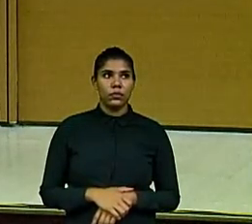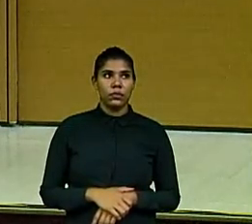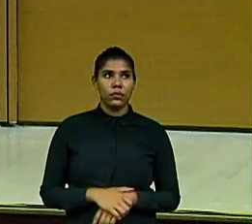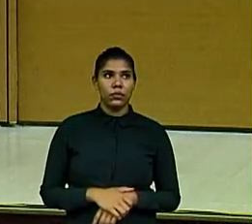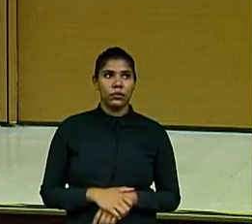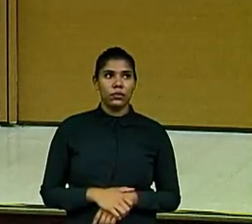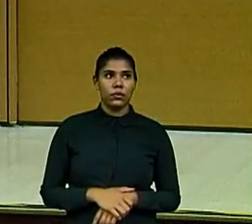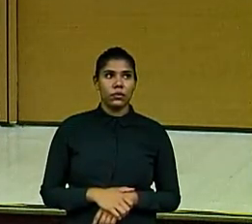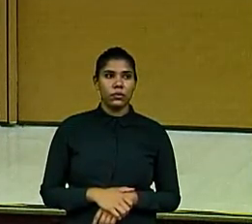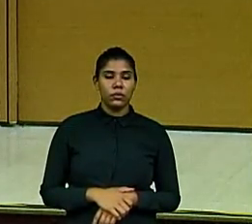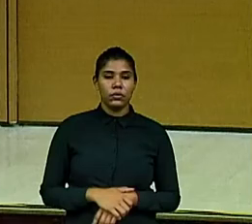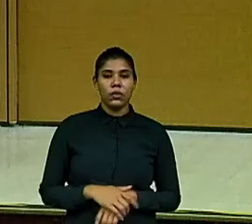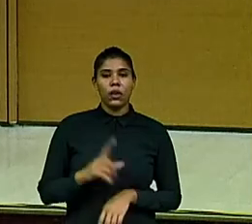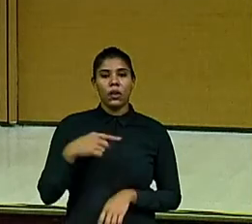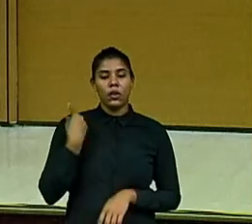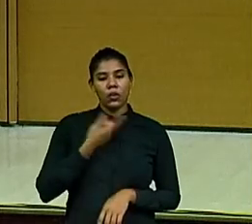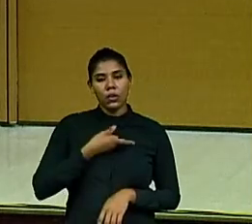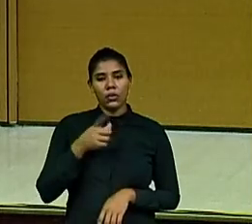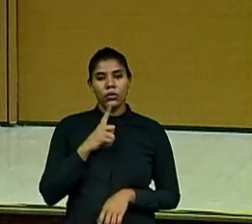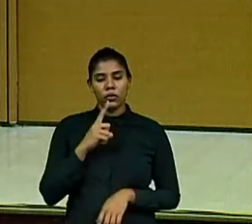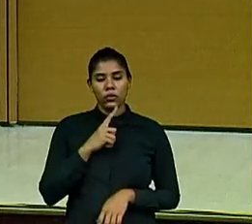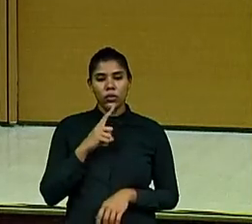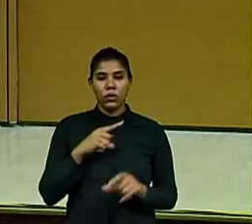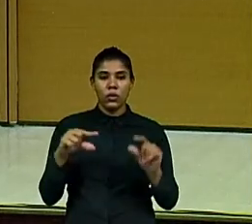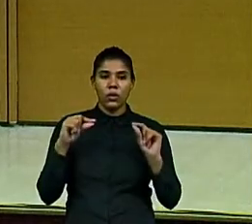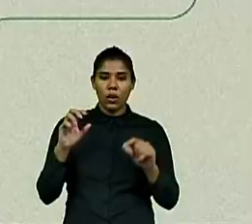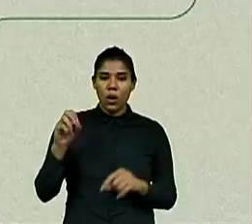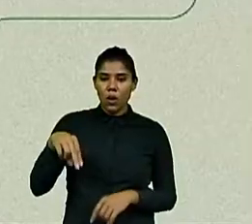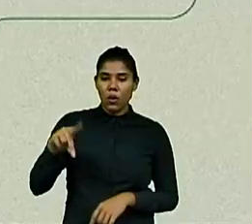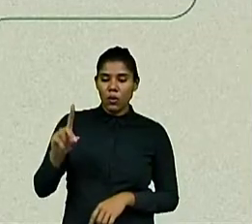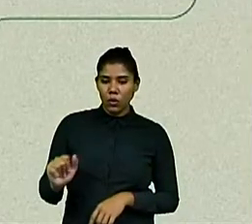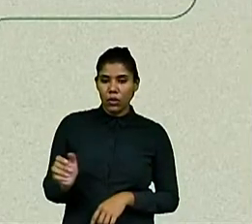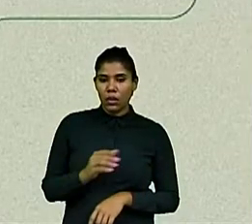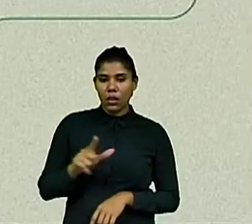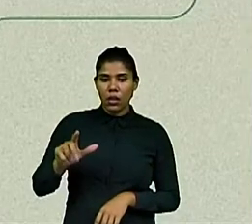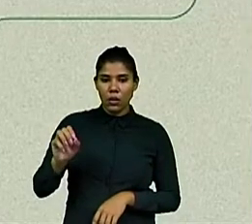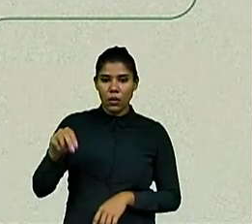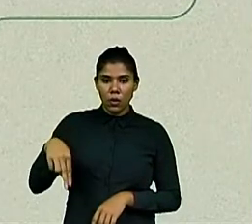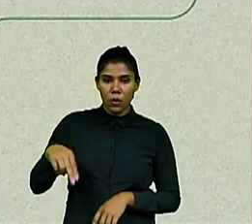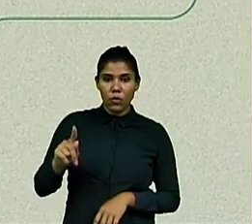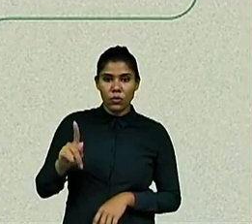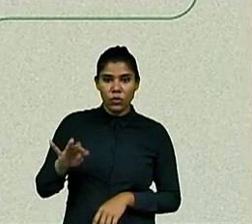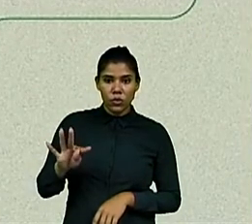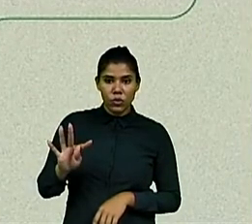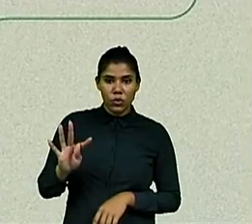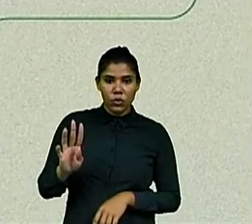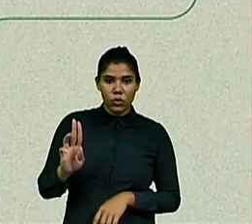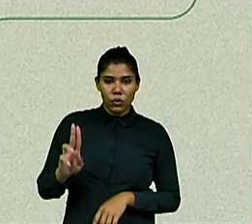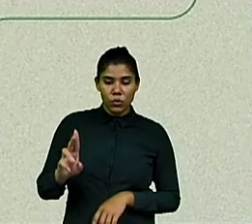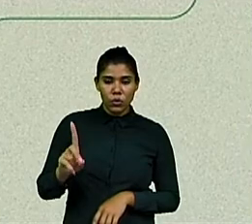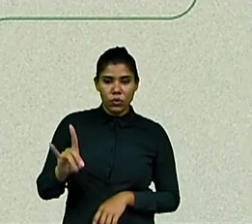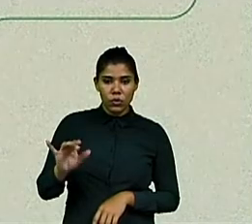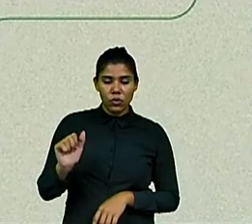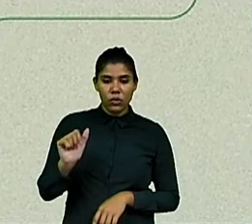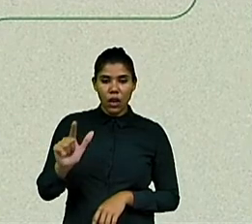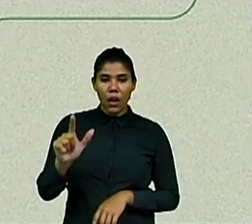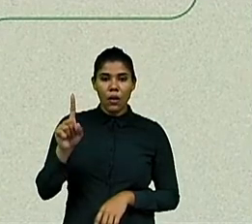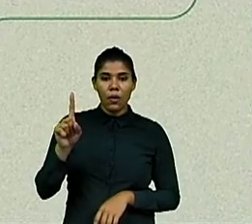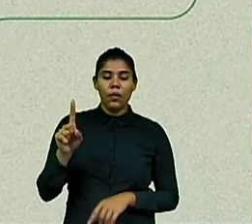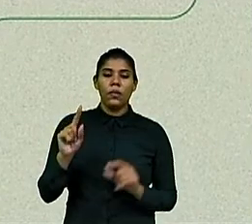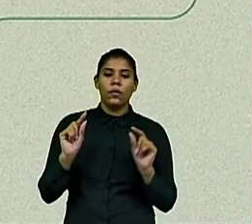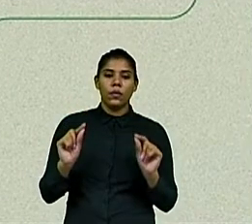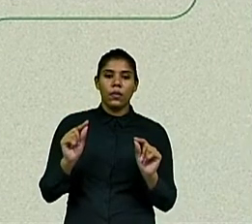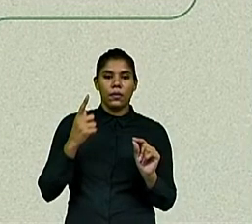aí nós temos ó a onda longitudinal que é aquela que a oscilação e a